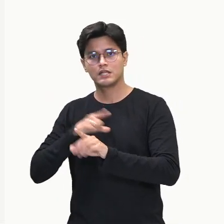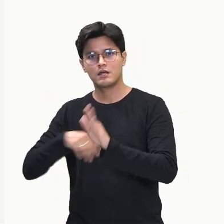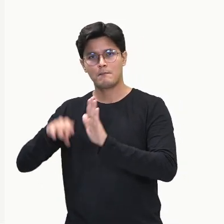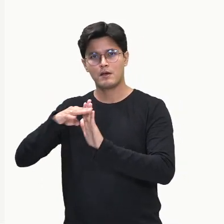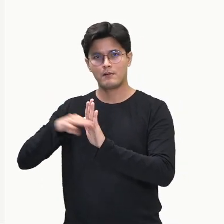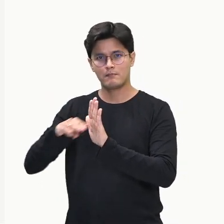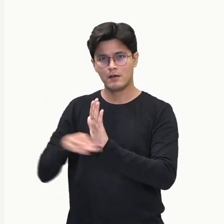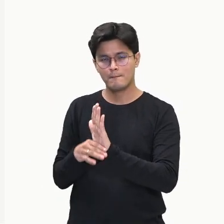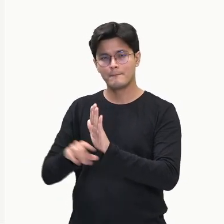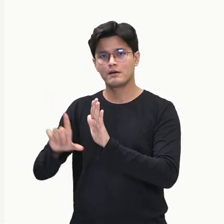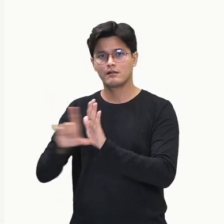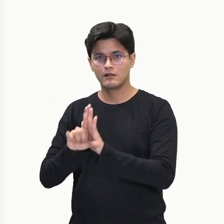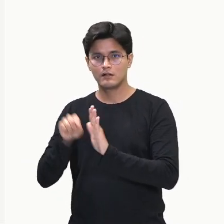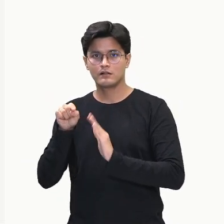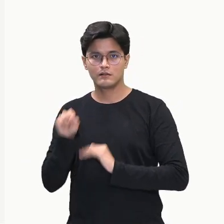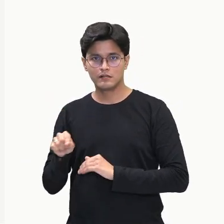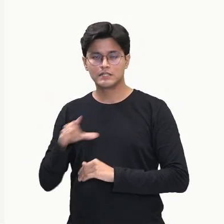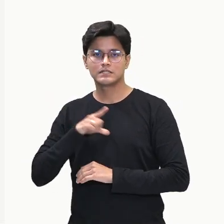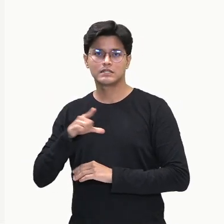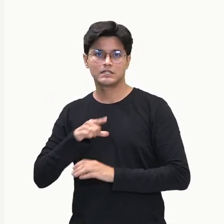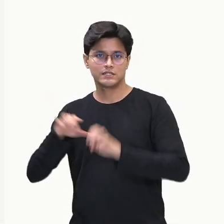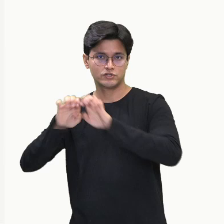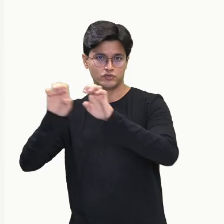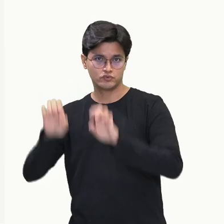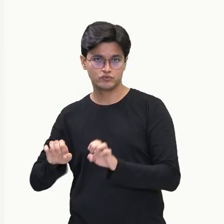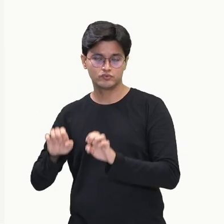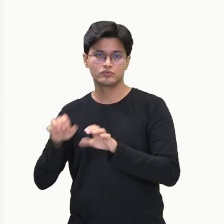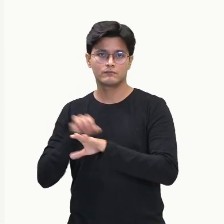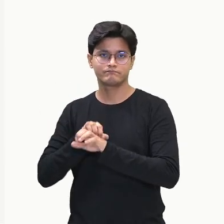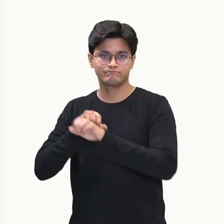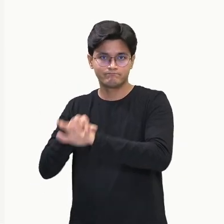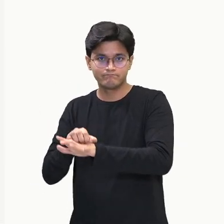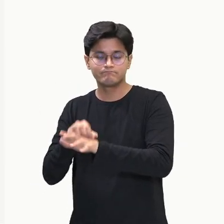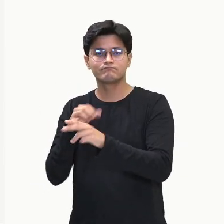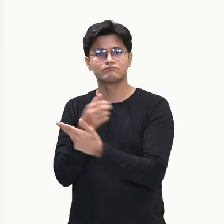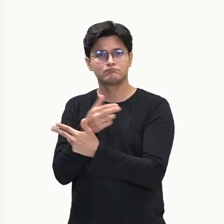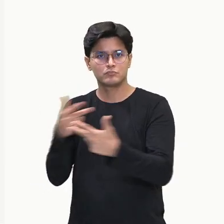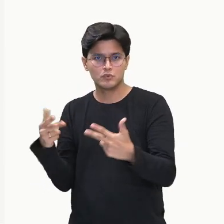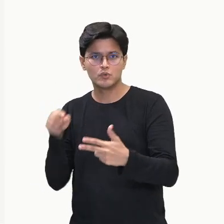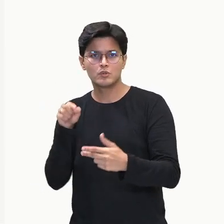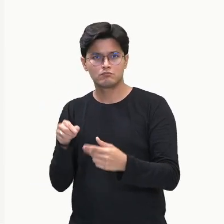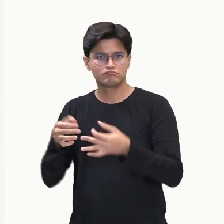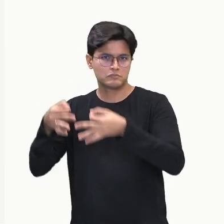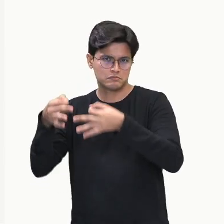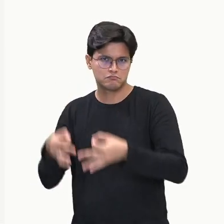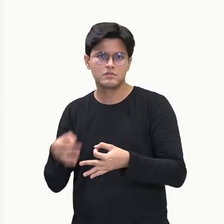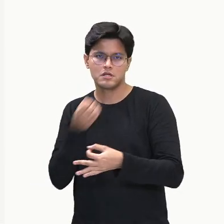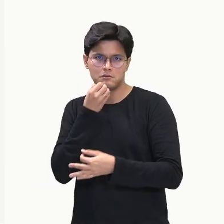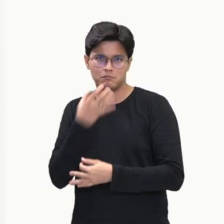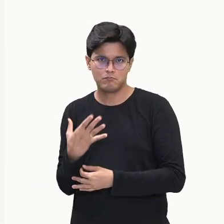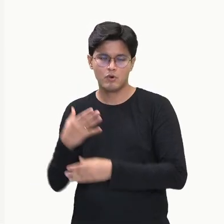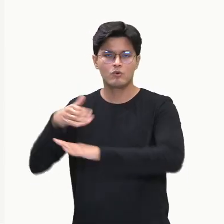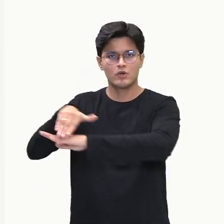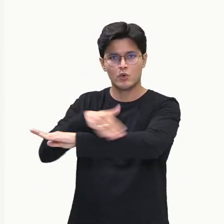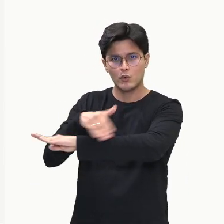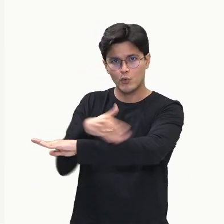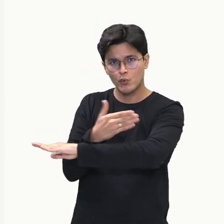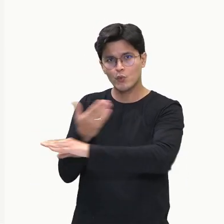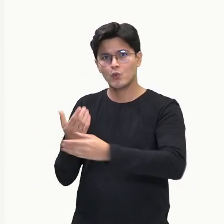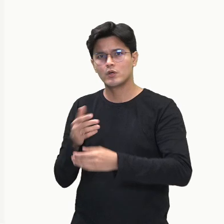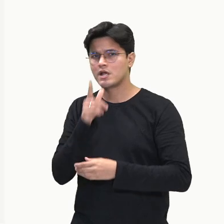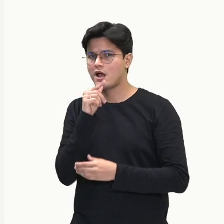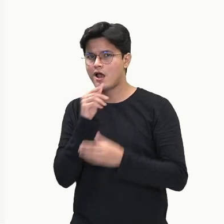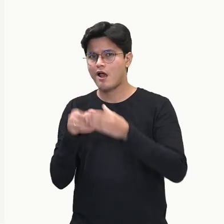nós temos uma infraestrutura adequada, né? Então ruas, saneamento básico e outros. Nós temos